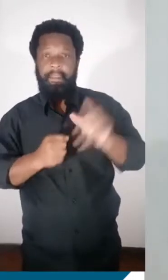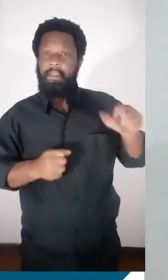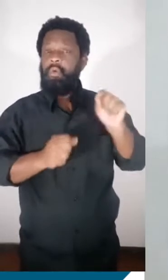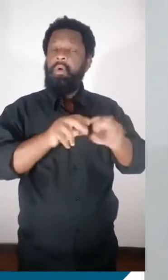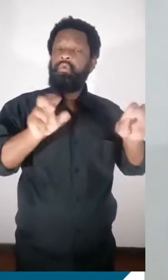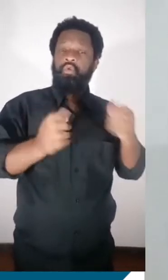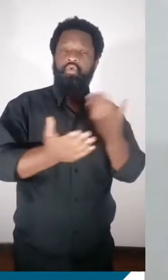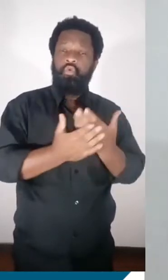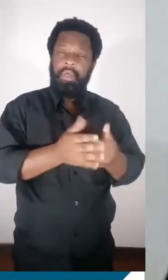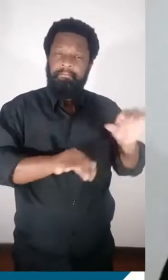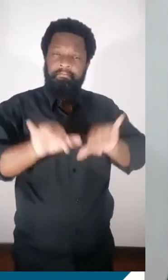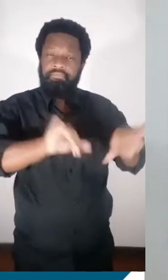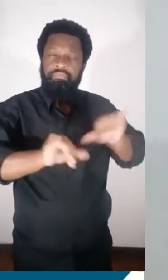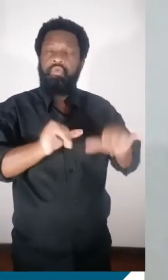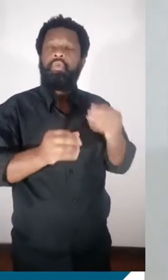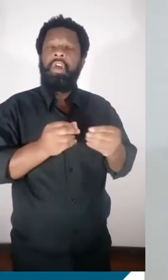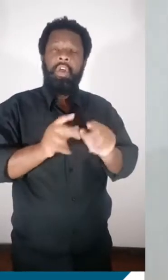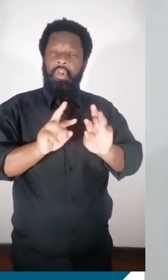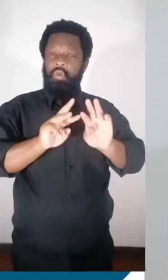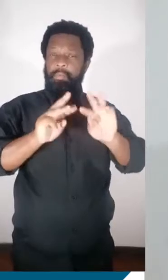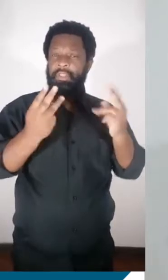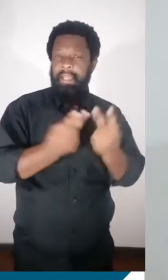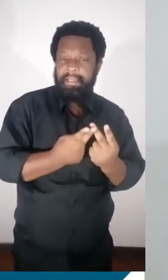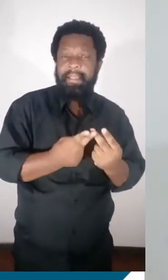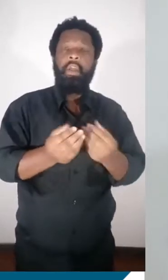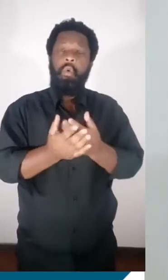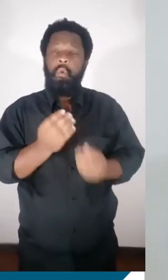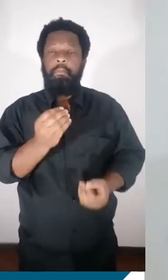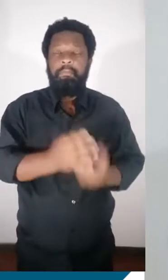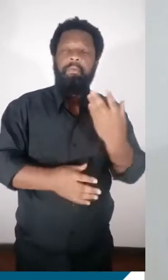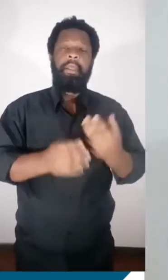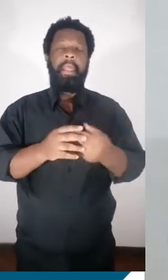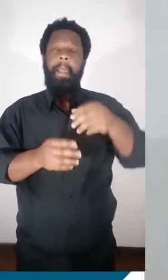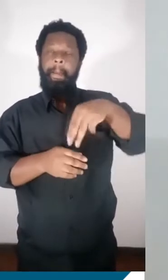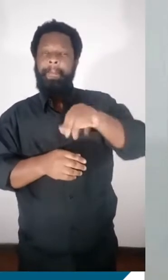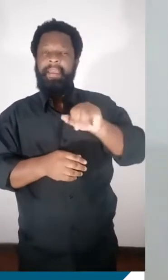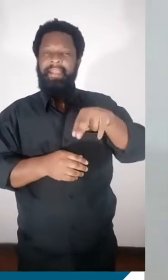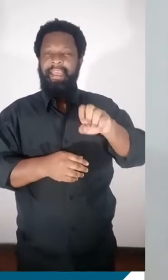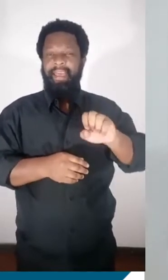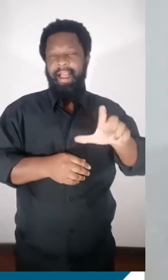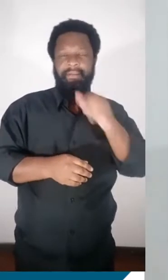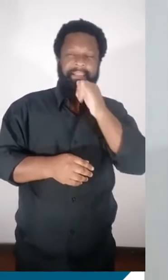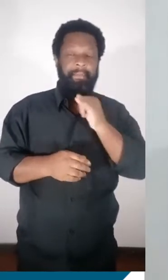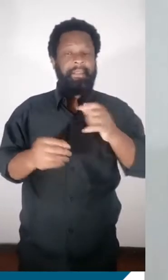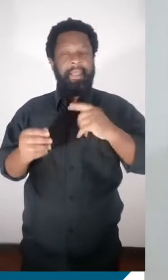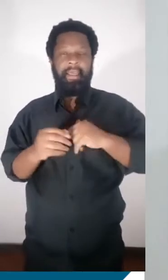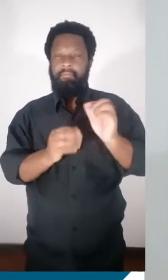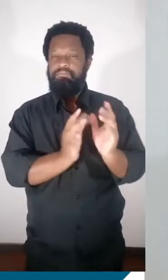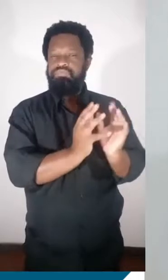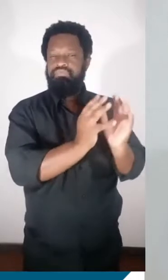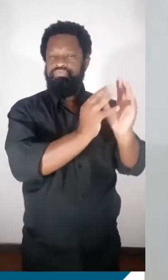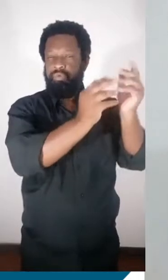a parte da química que estuda as substâncias de origem mineral e também algumas substâncias mais simples que apresentam carbono, como por exemplo,